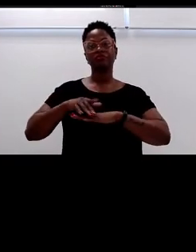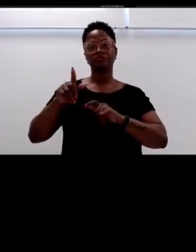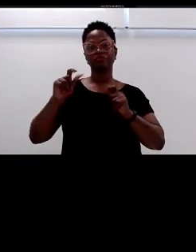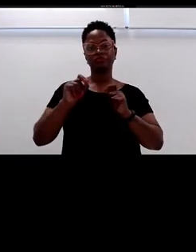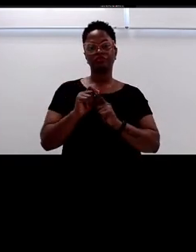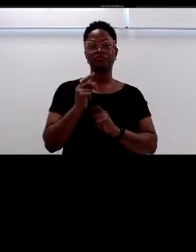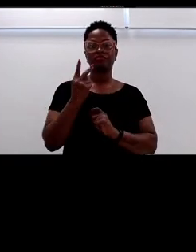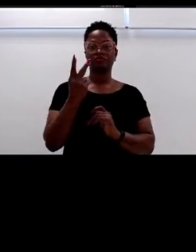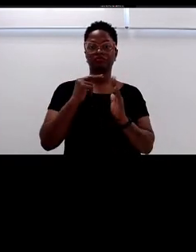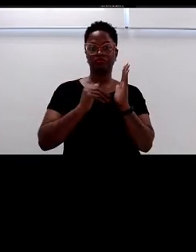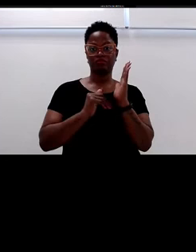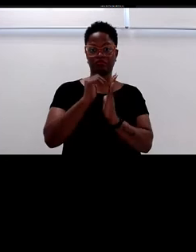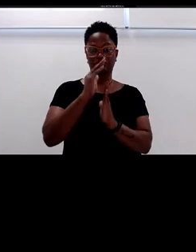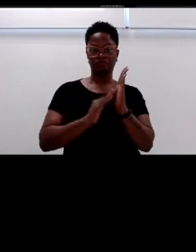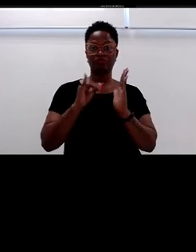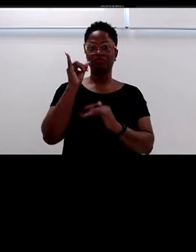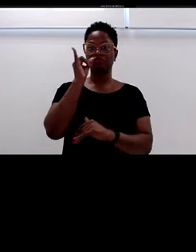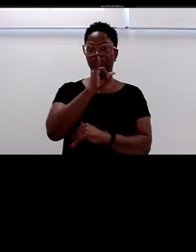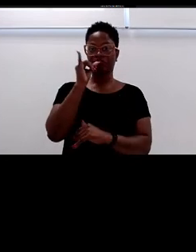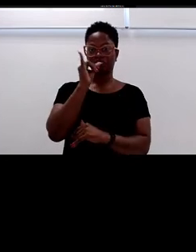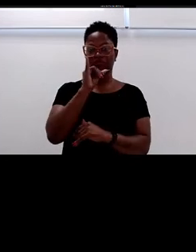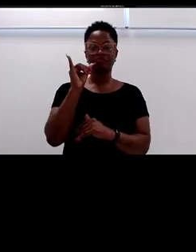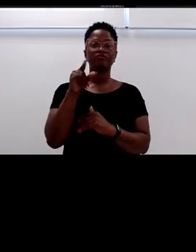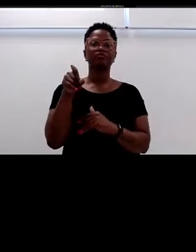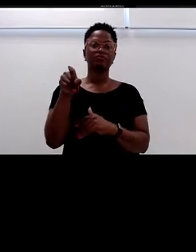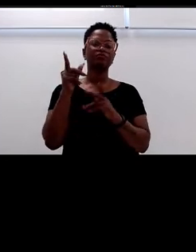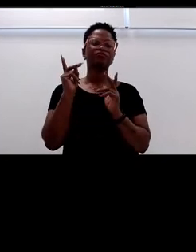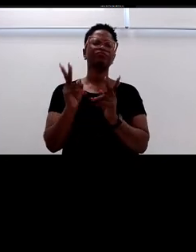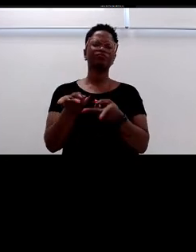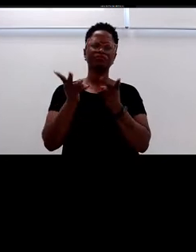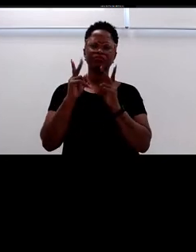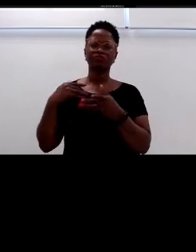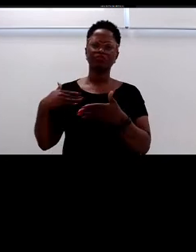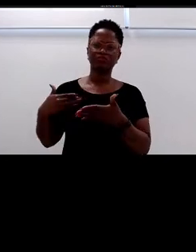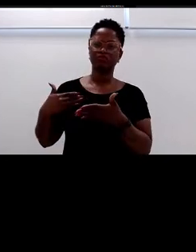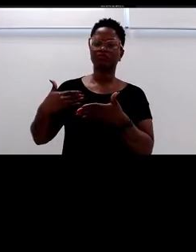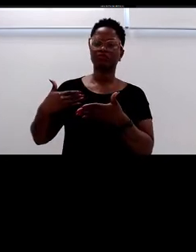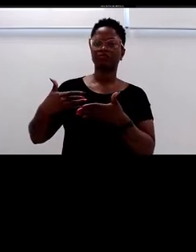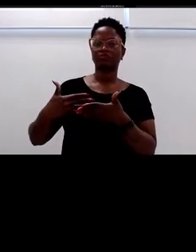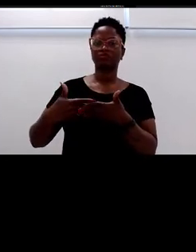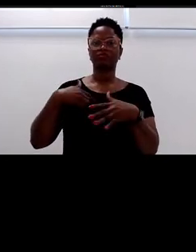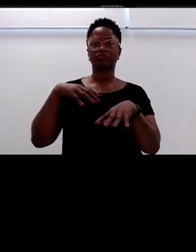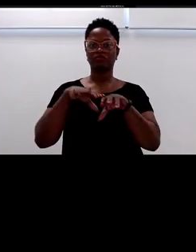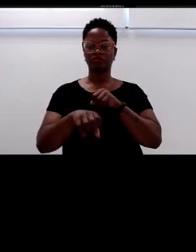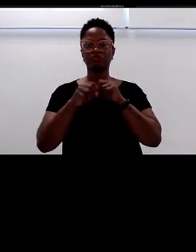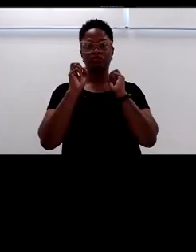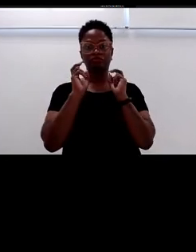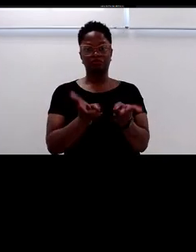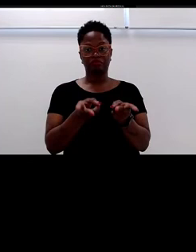afrescos na Itália, e isso sempre, ao longo da minha formação, isso sempre